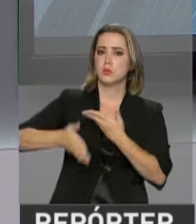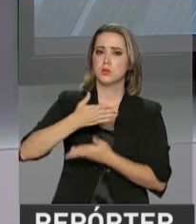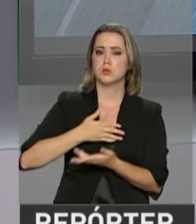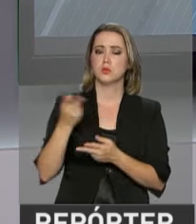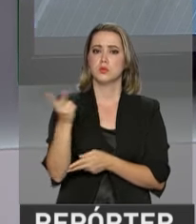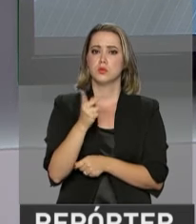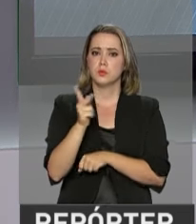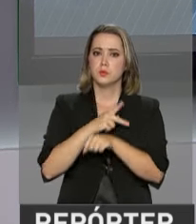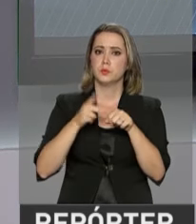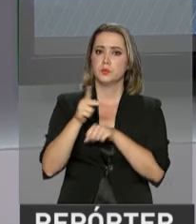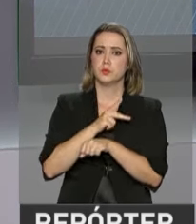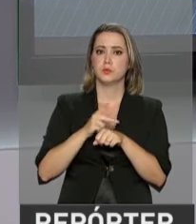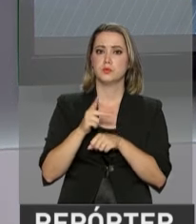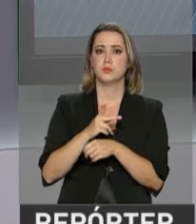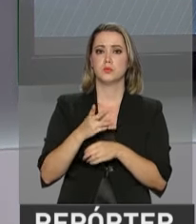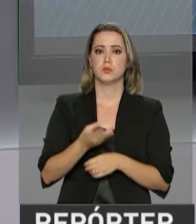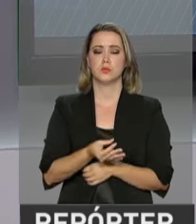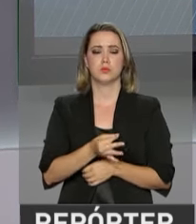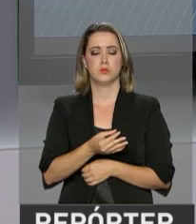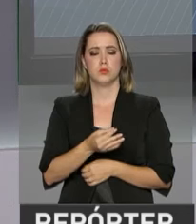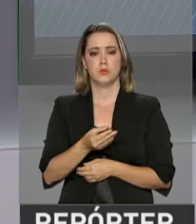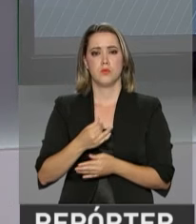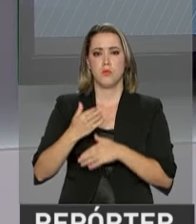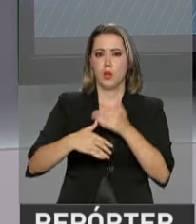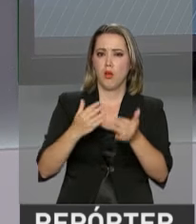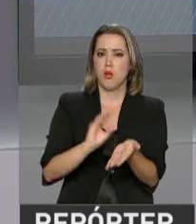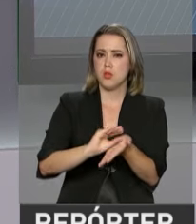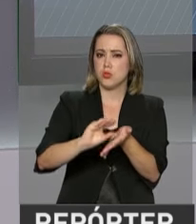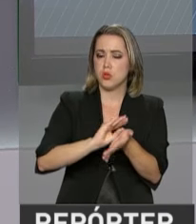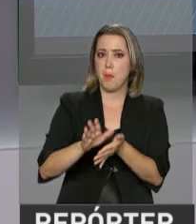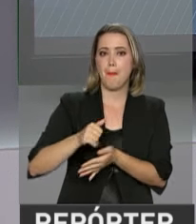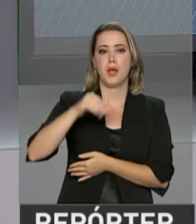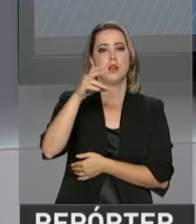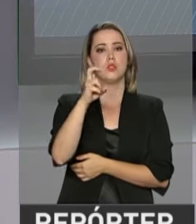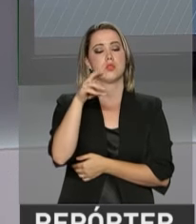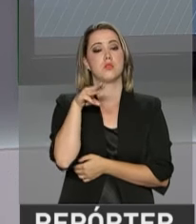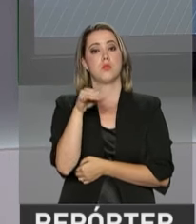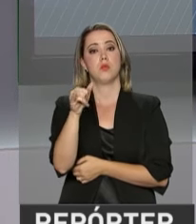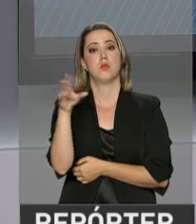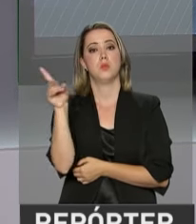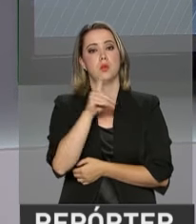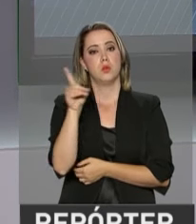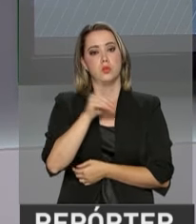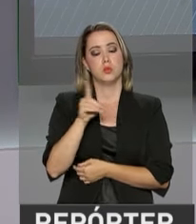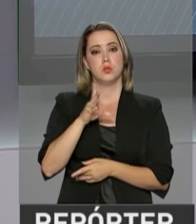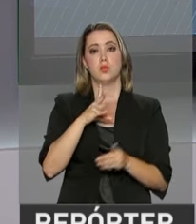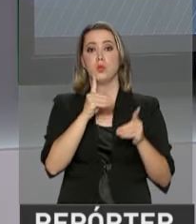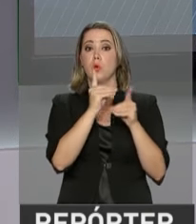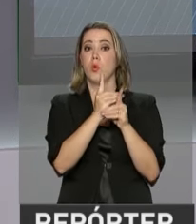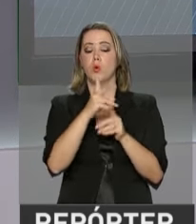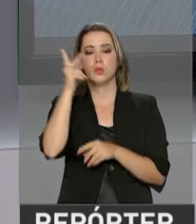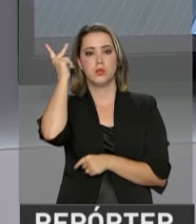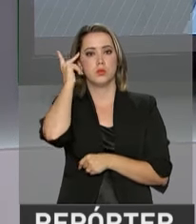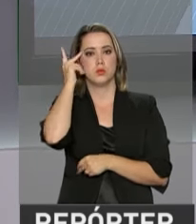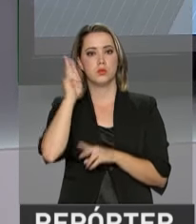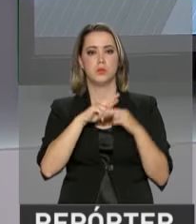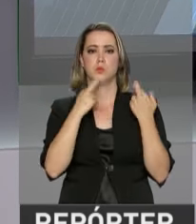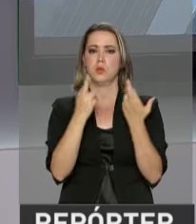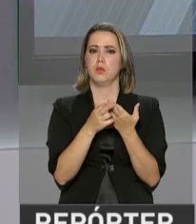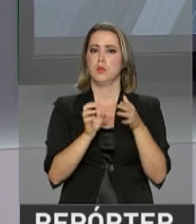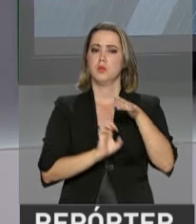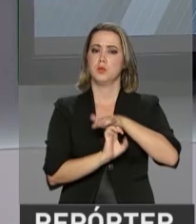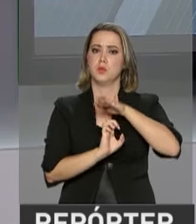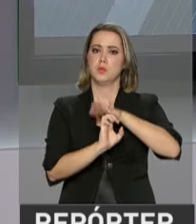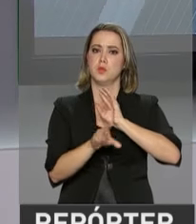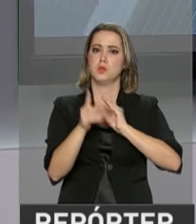comerciais entre os dois países venderam mais de 5 bilhões de dólares e um encontro em são paulo reúne empresários